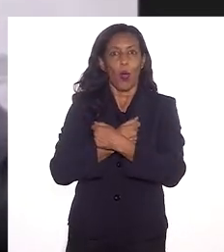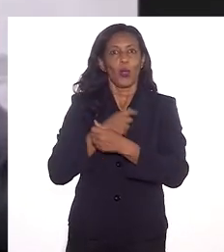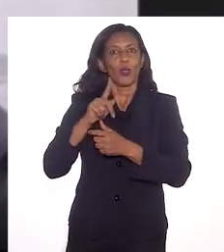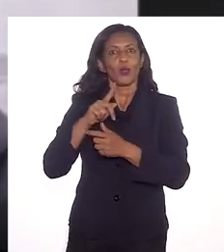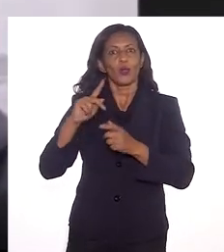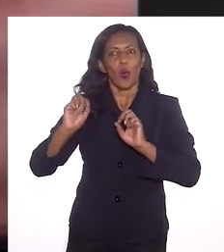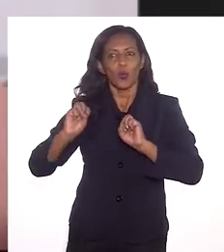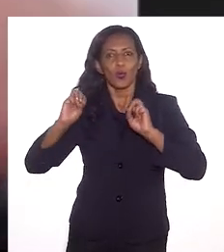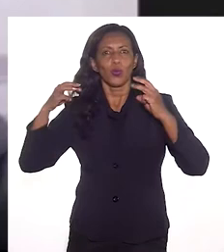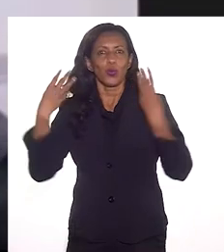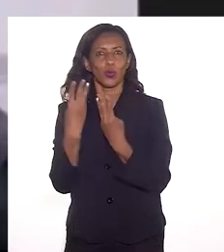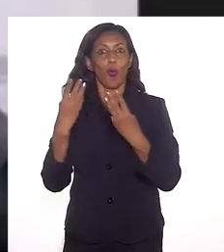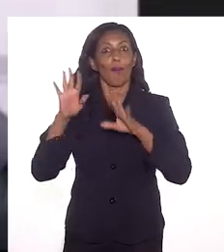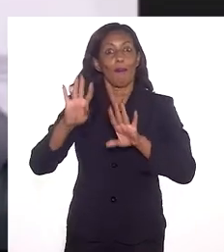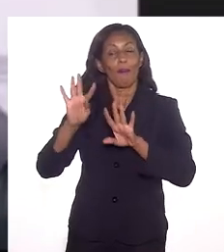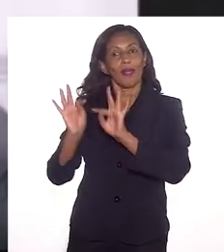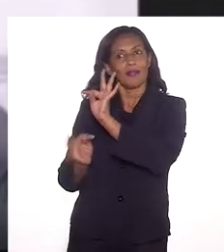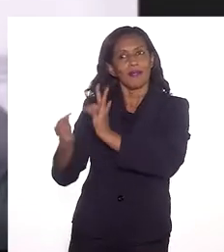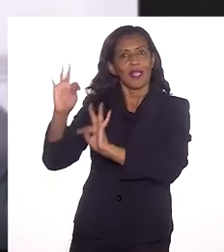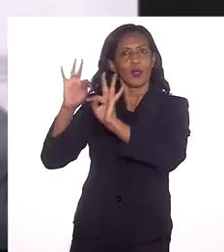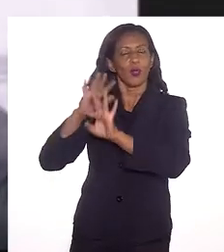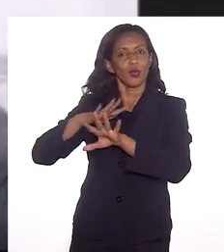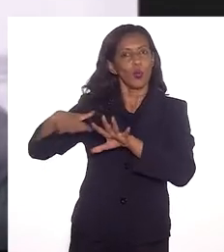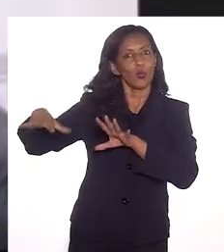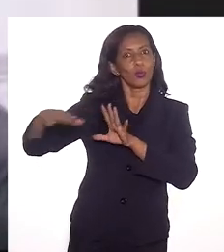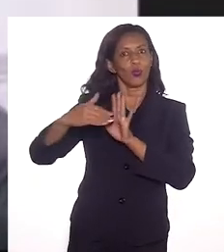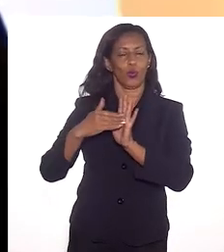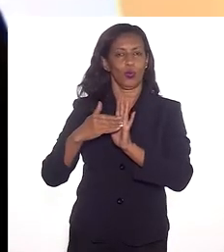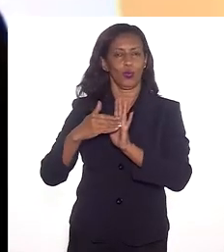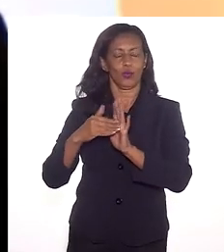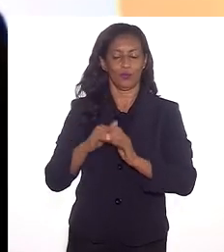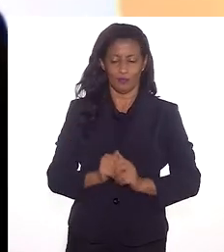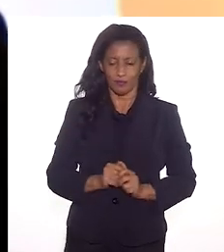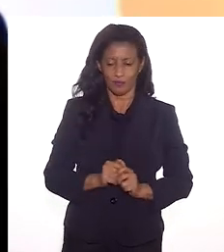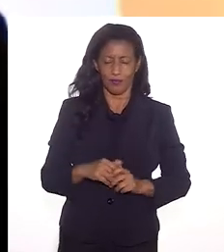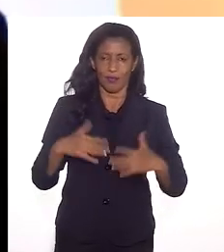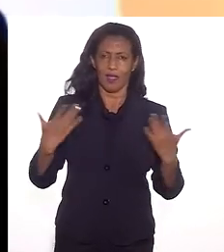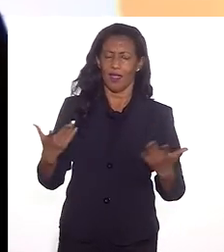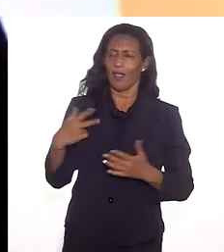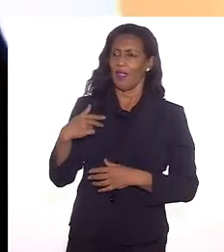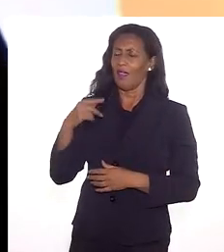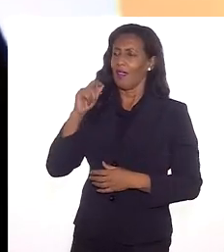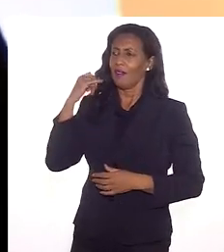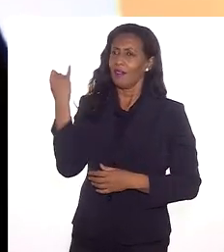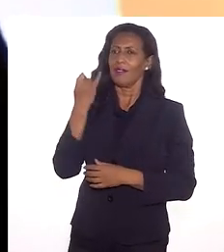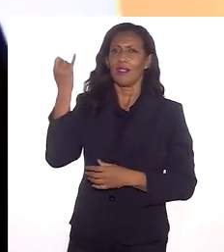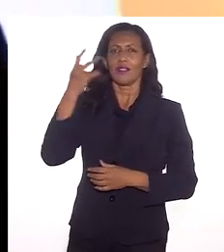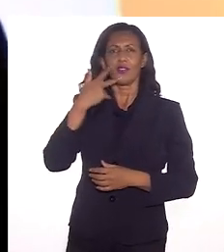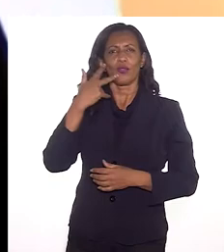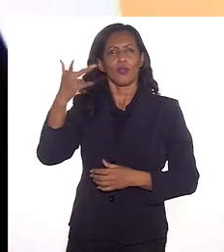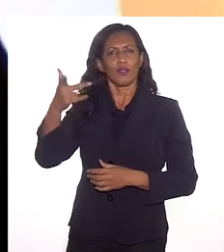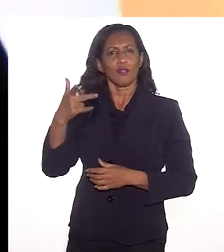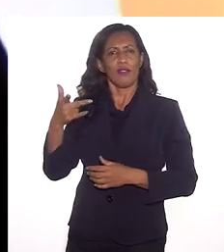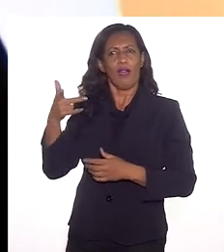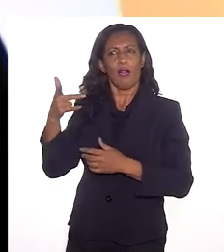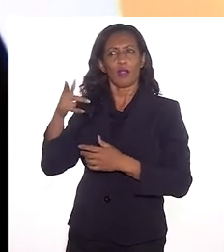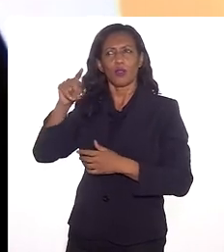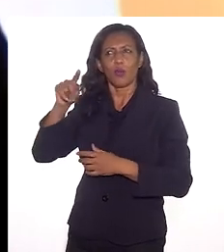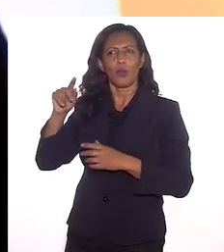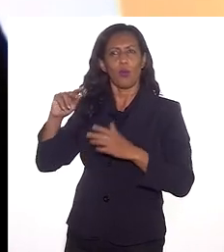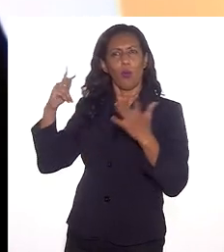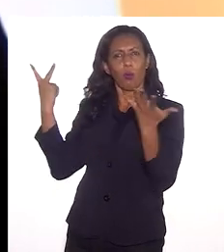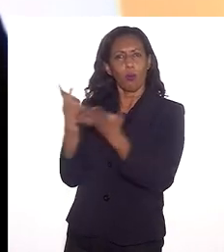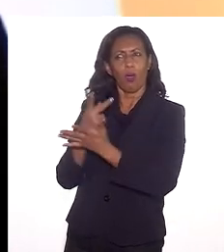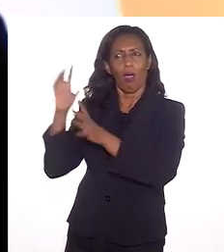que não só o evento mais o setor de tecnologia como um todo interessante com a gente fala da questão da promoção de um evento ou de adaptação